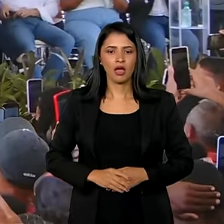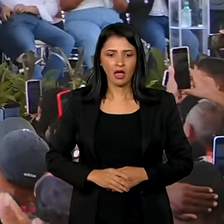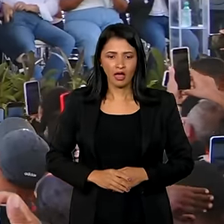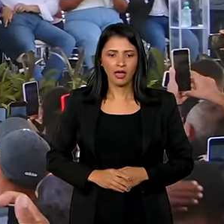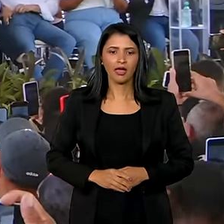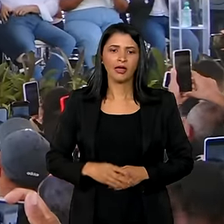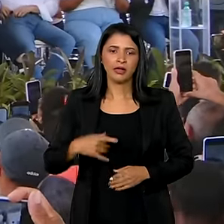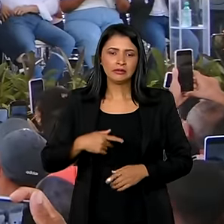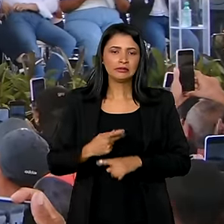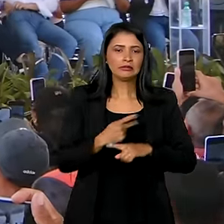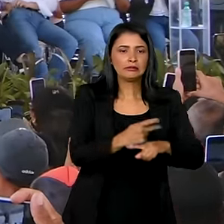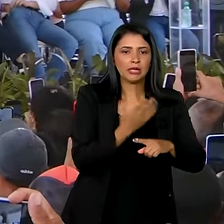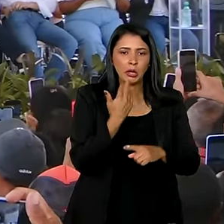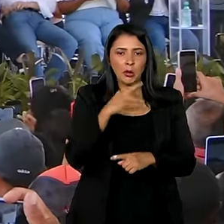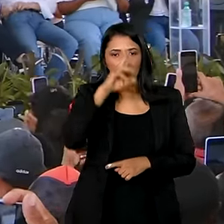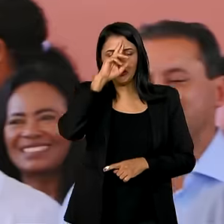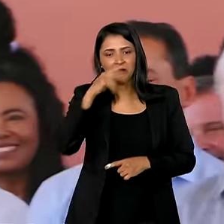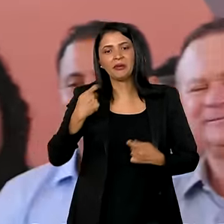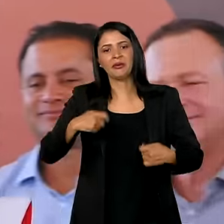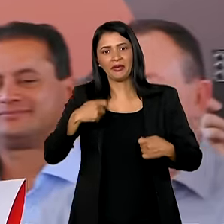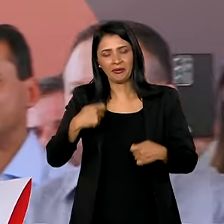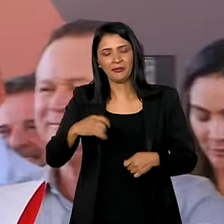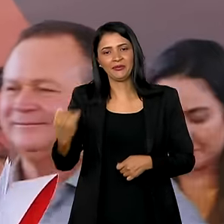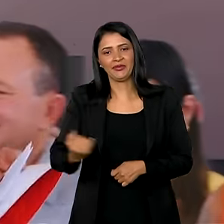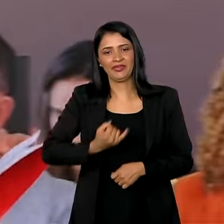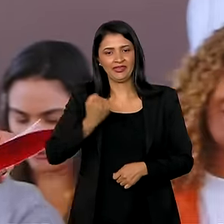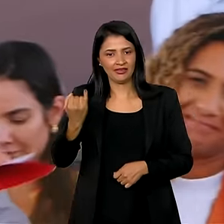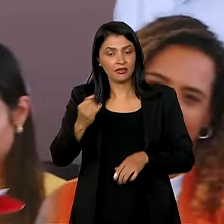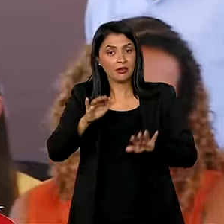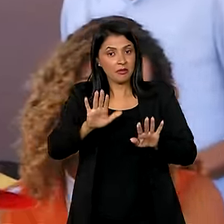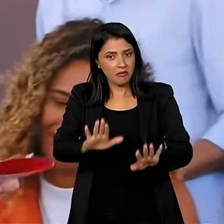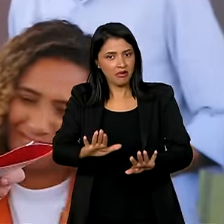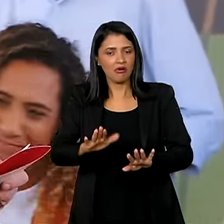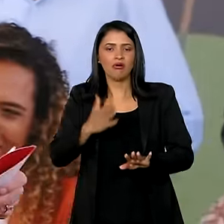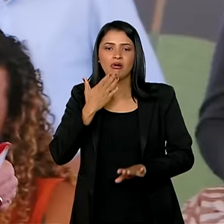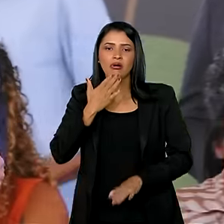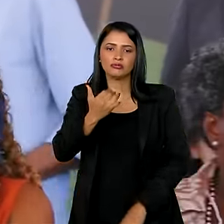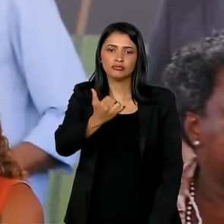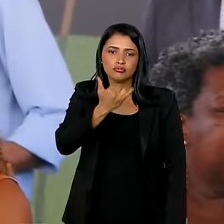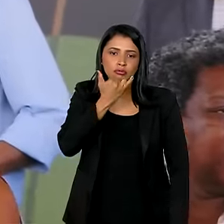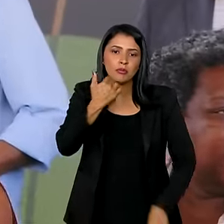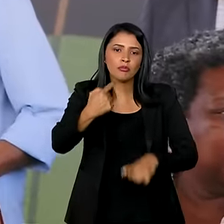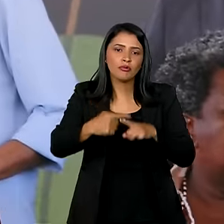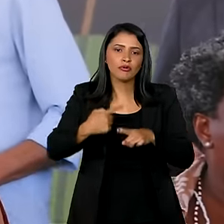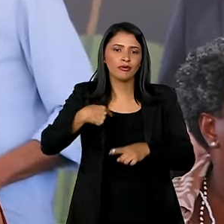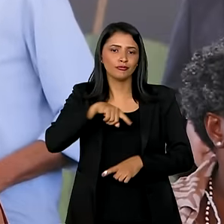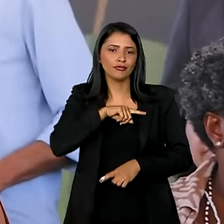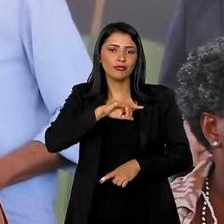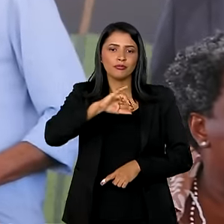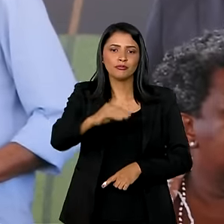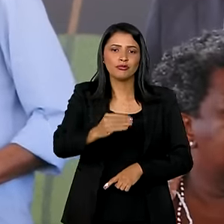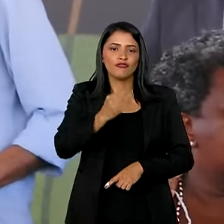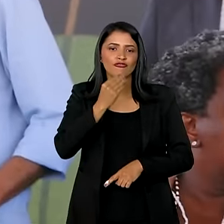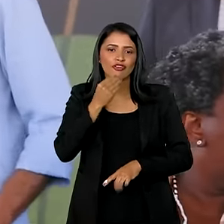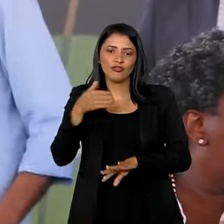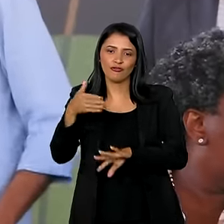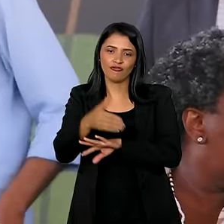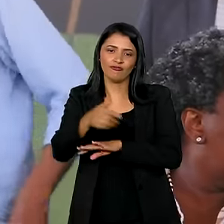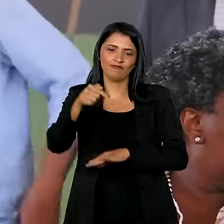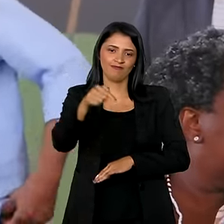atrás do almoço merecido. Mas eu peço desculpa porque nós aproveitamos a